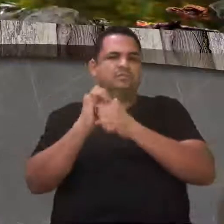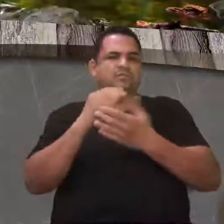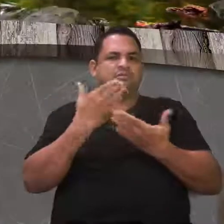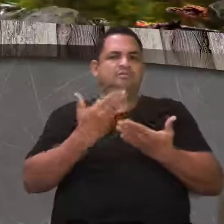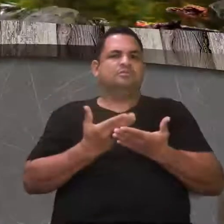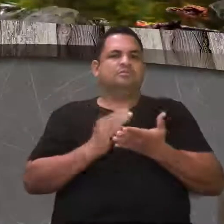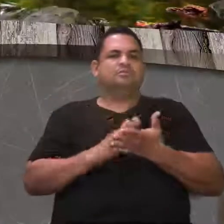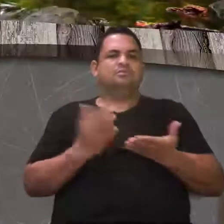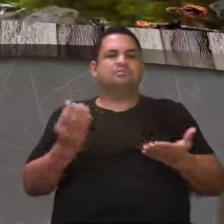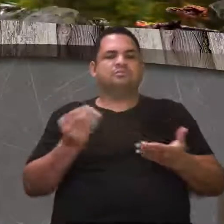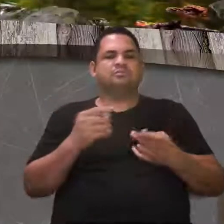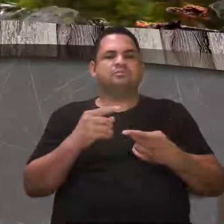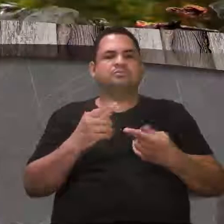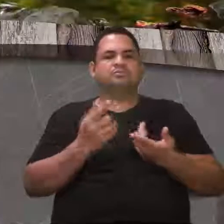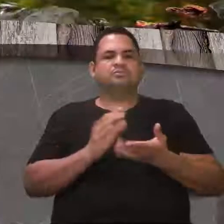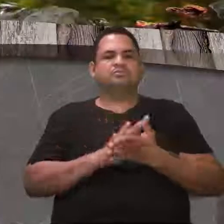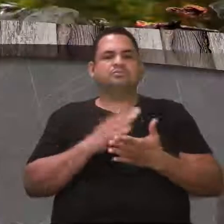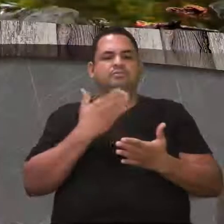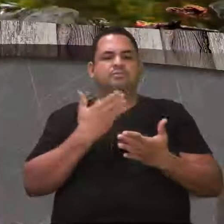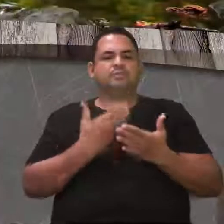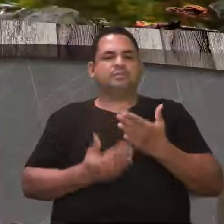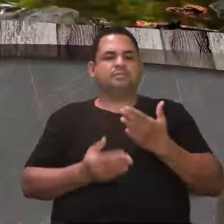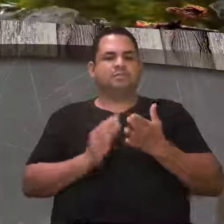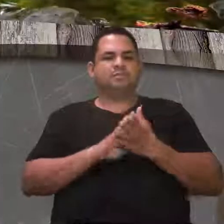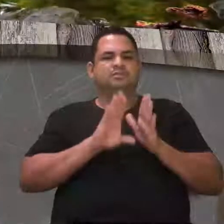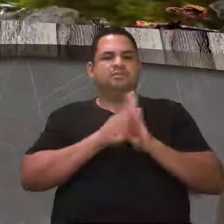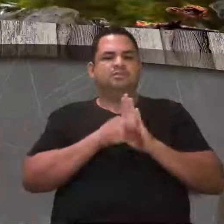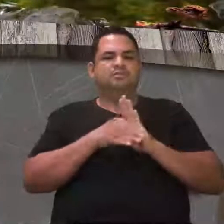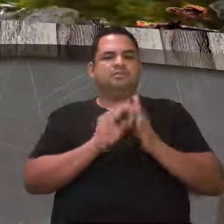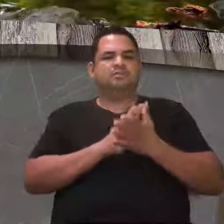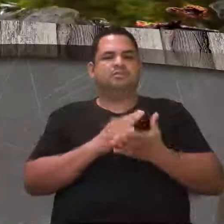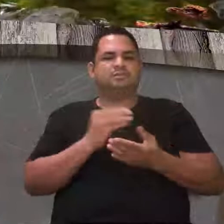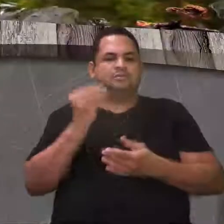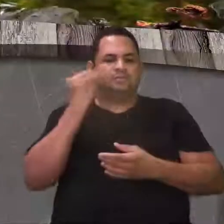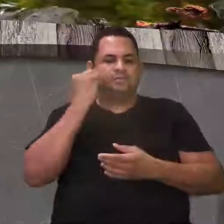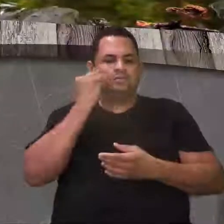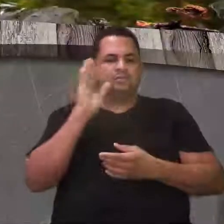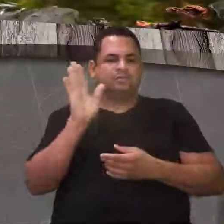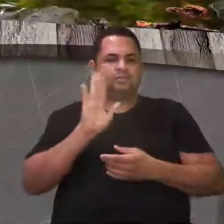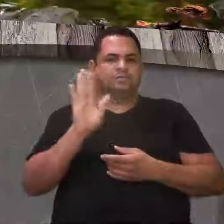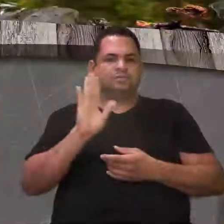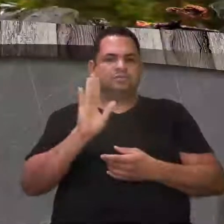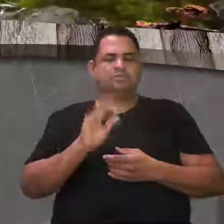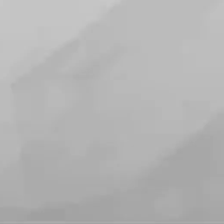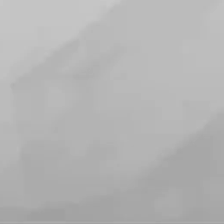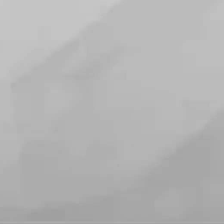alguma coisa, você tem essa oportunidade. Mas não perde esses conceitos não, tá bom? Beijo, tchau, tchau.